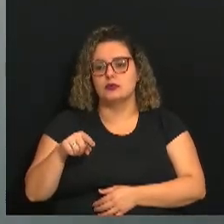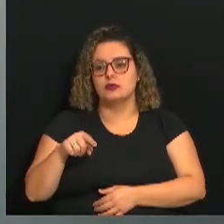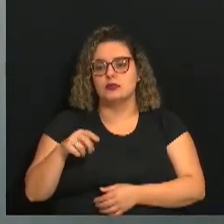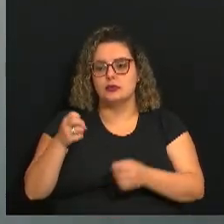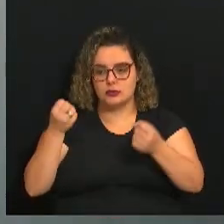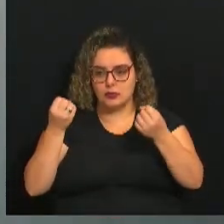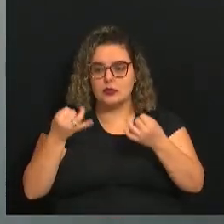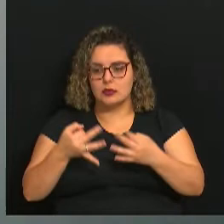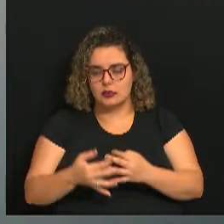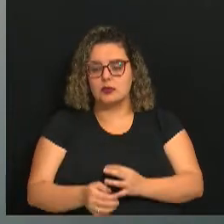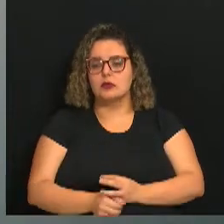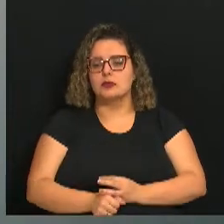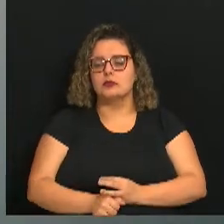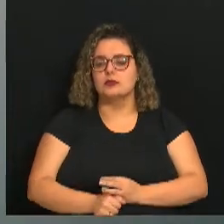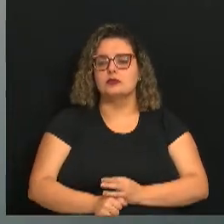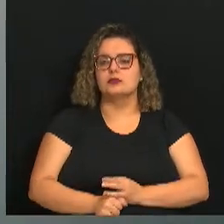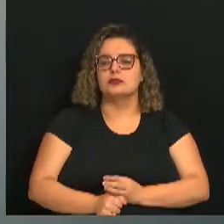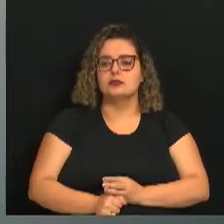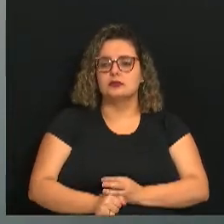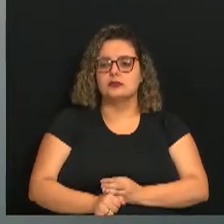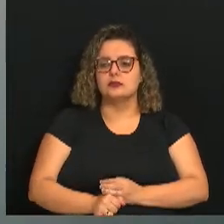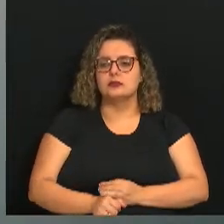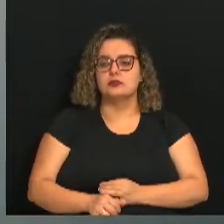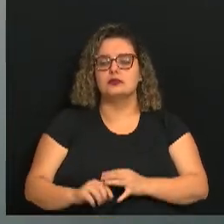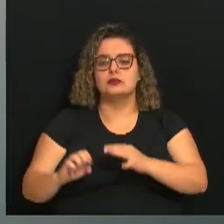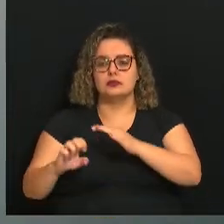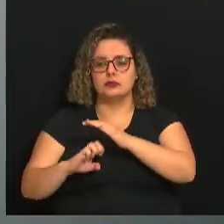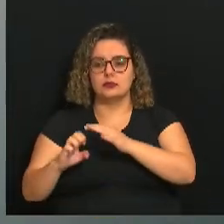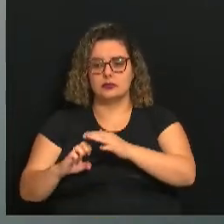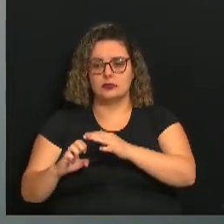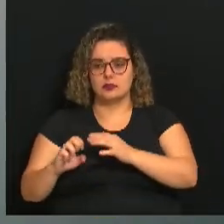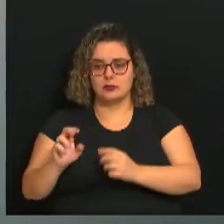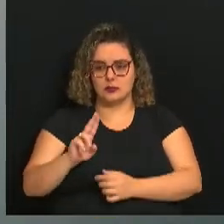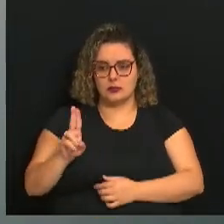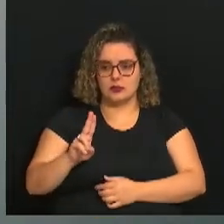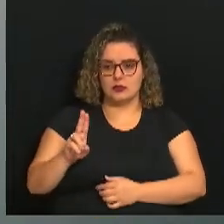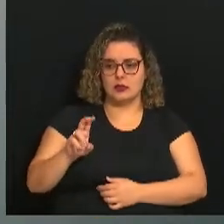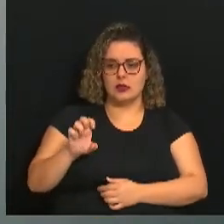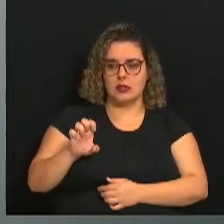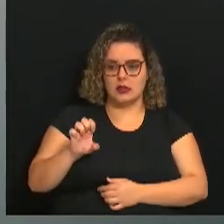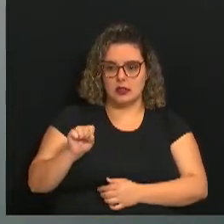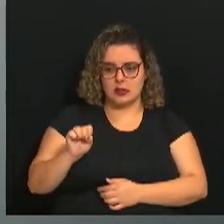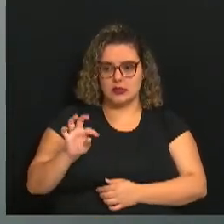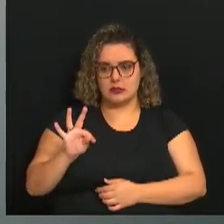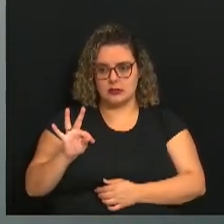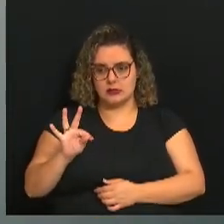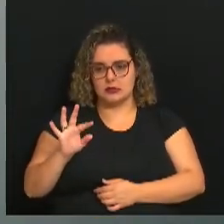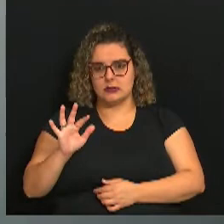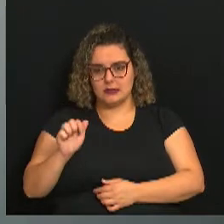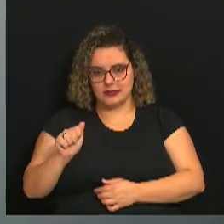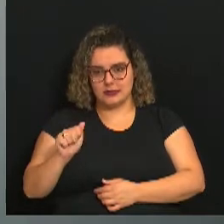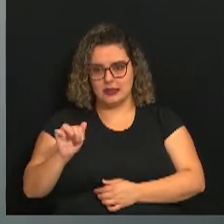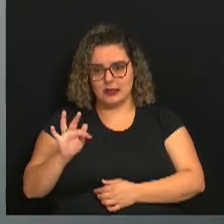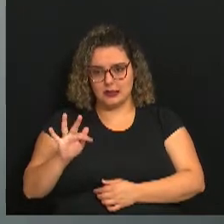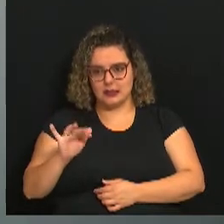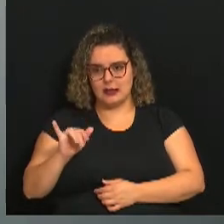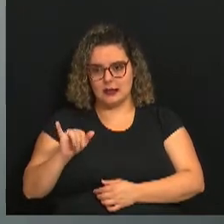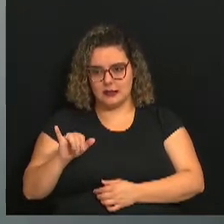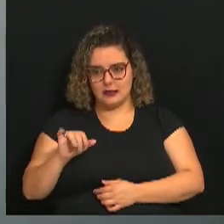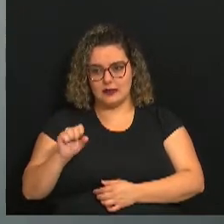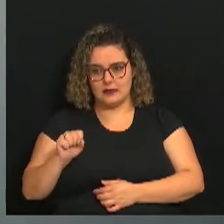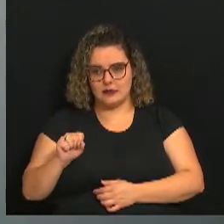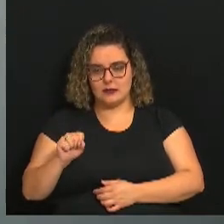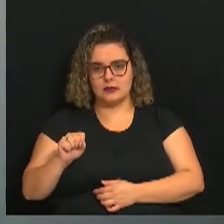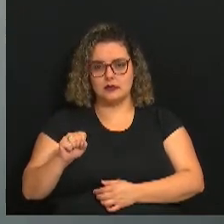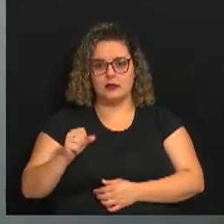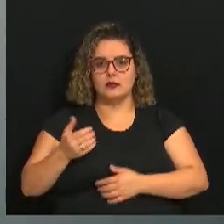que está o contrato da empresa, chama Staffs, a empresa que prestou serviço aí durante 5 anos,